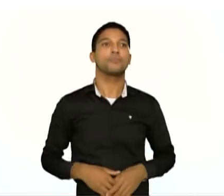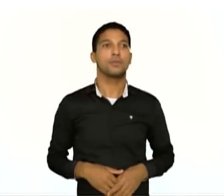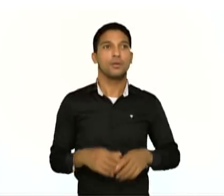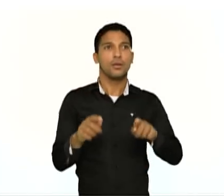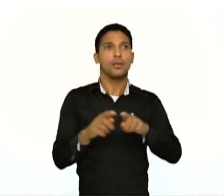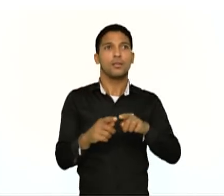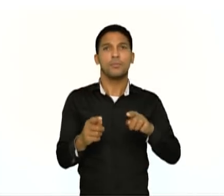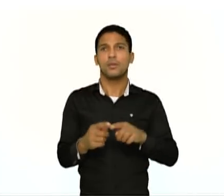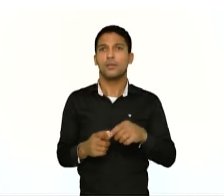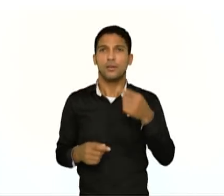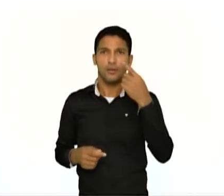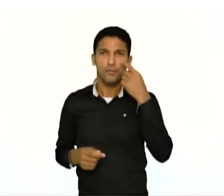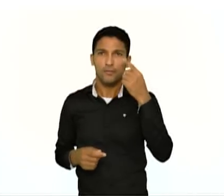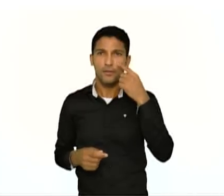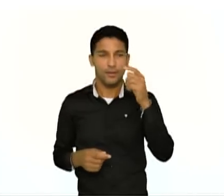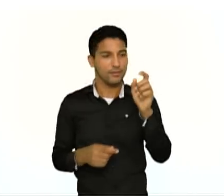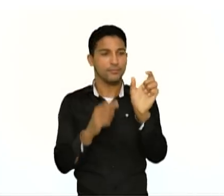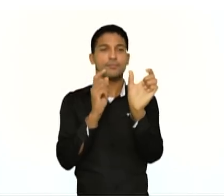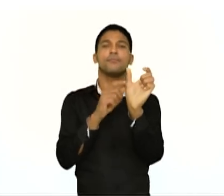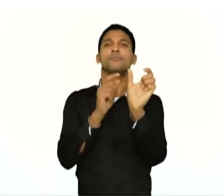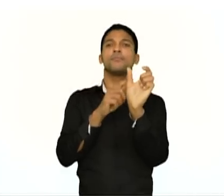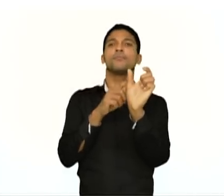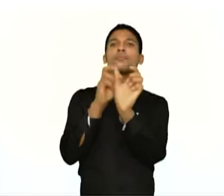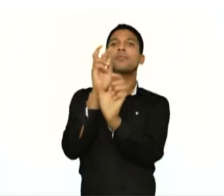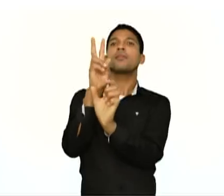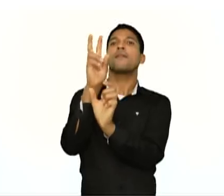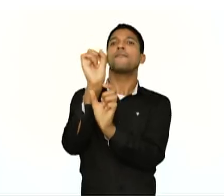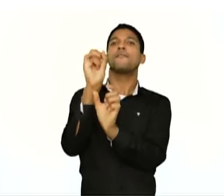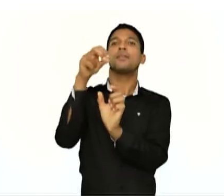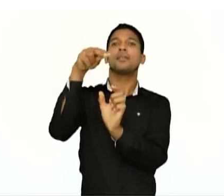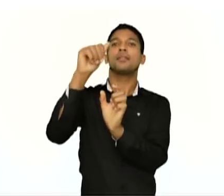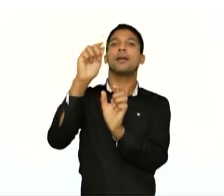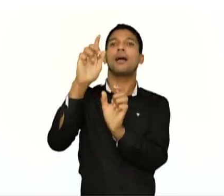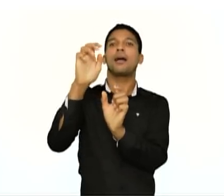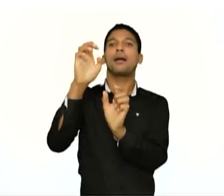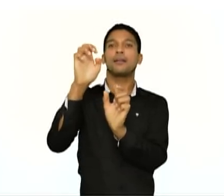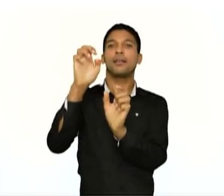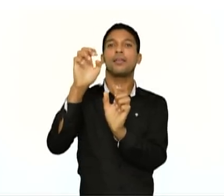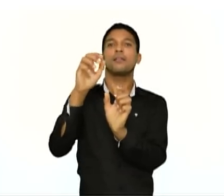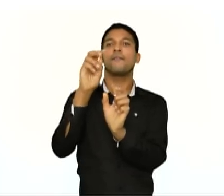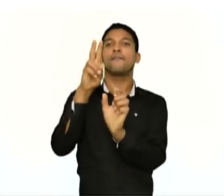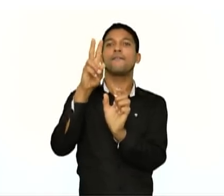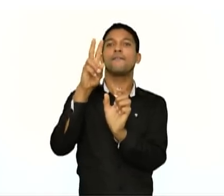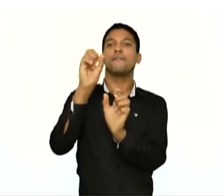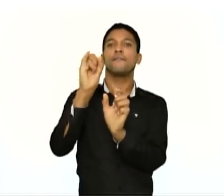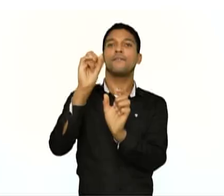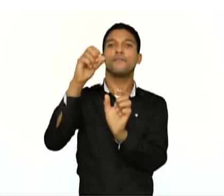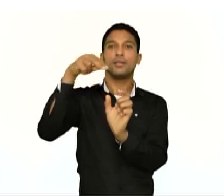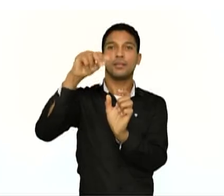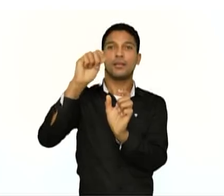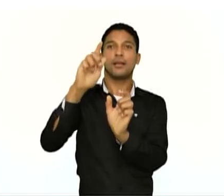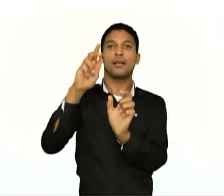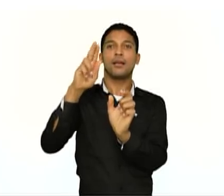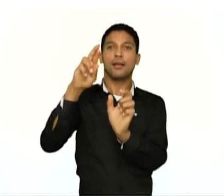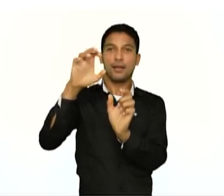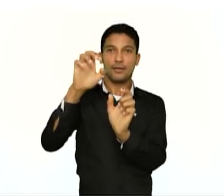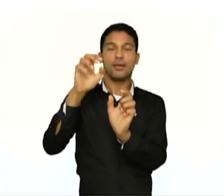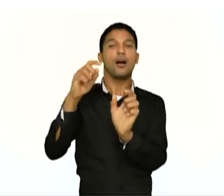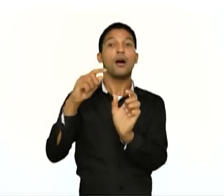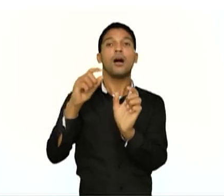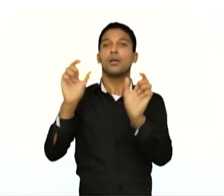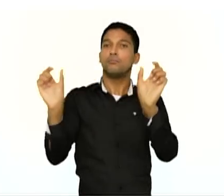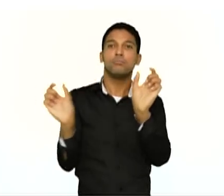mais acre, né? E aí constituiu uma nova palavra, houve alteração ortográfica também, por isso que é aglutinação, tá, pessoal?